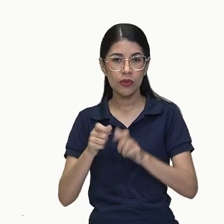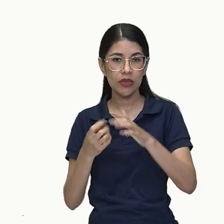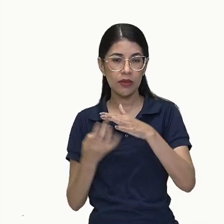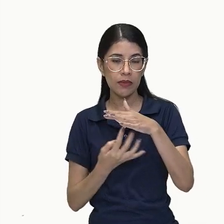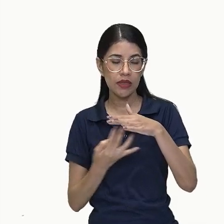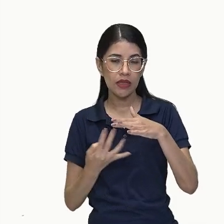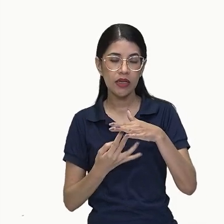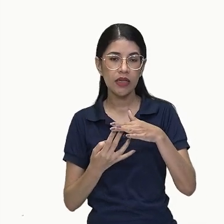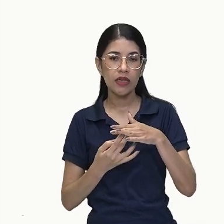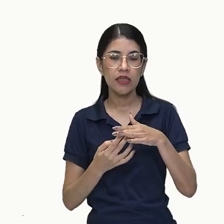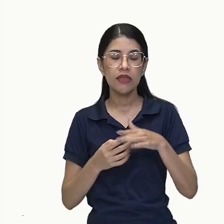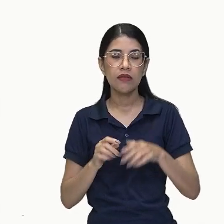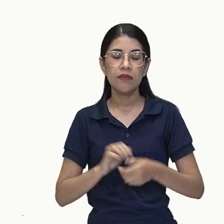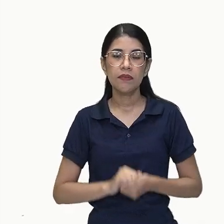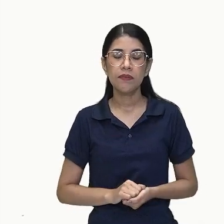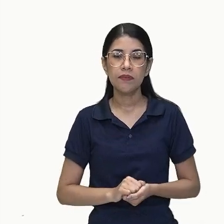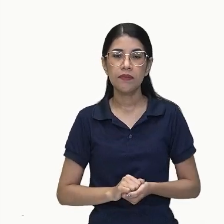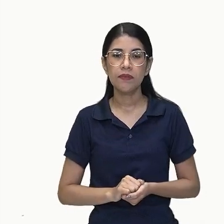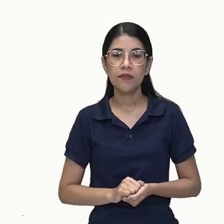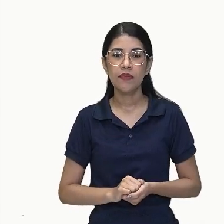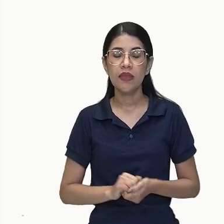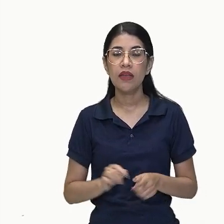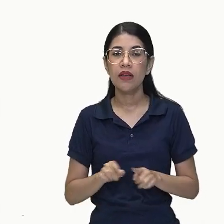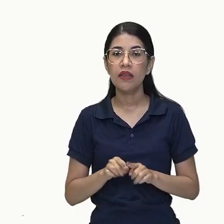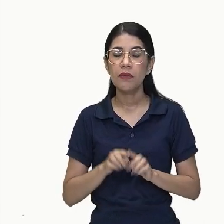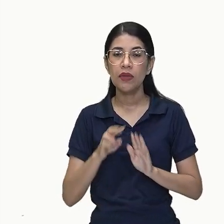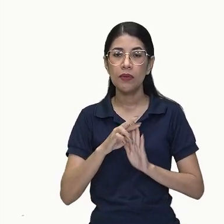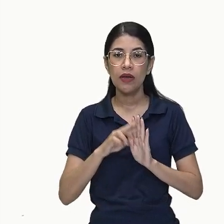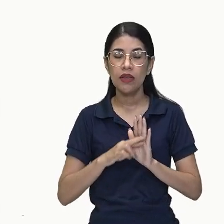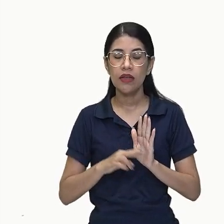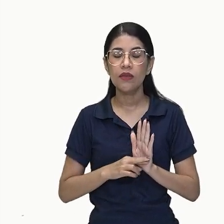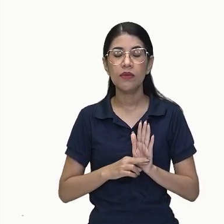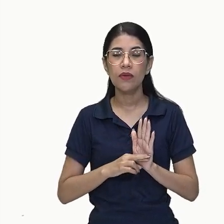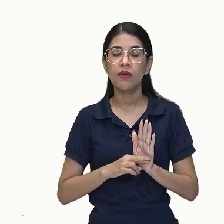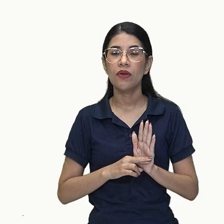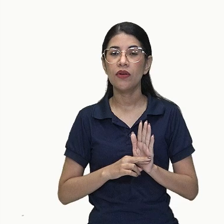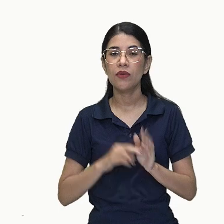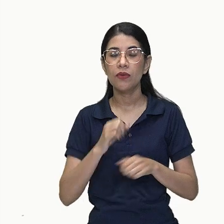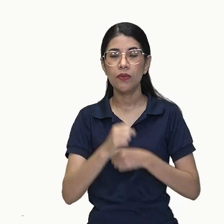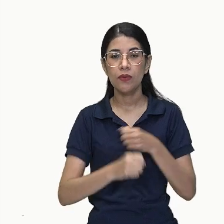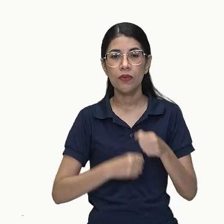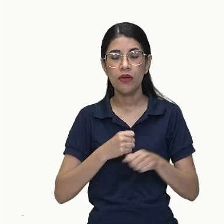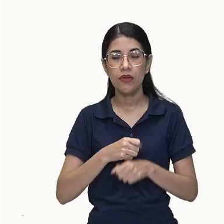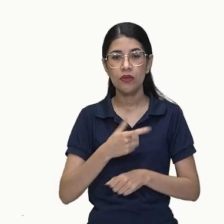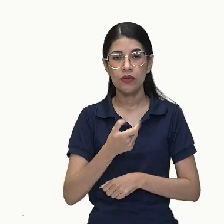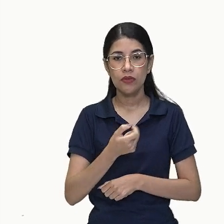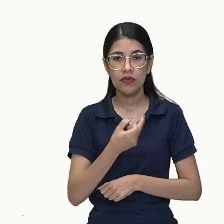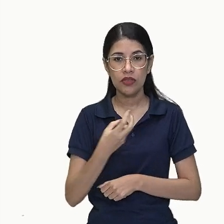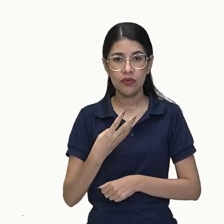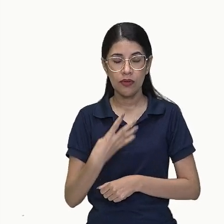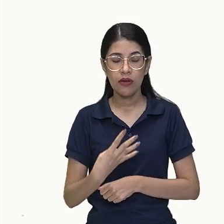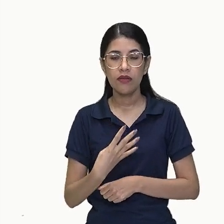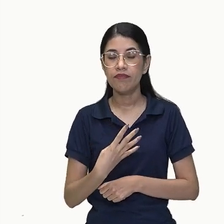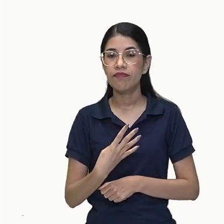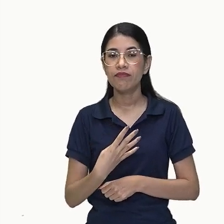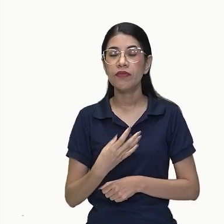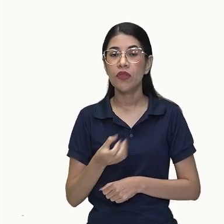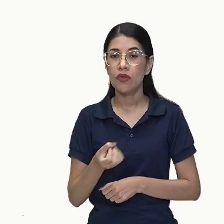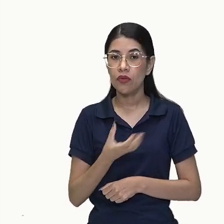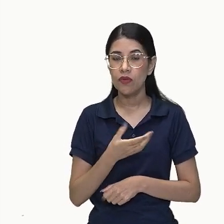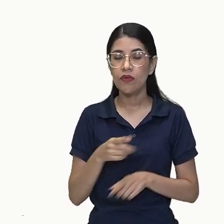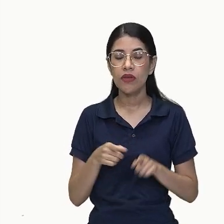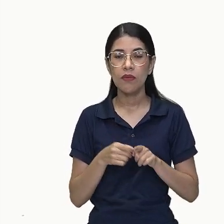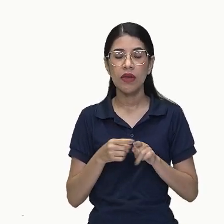faixa de fronteira. Segundo o relatório anual de imigração 2024, então é bem atual, divulgado